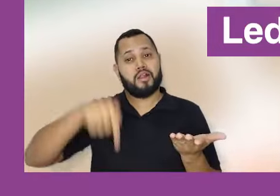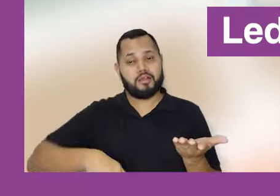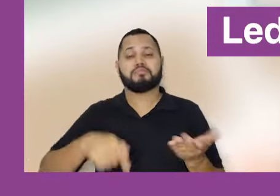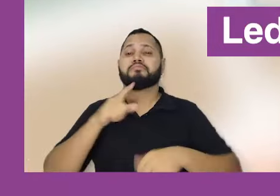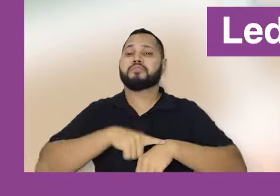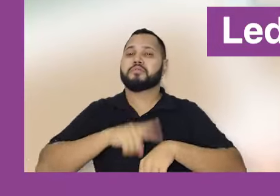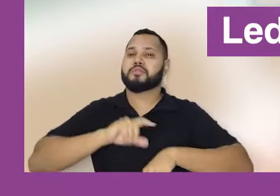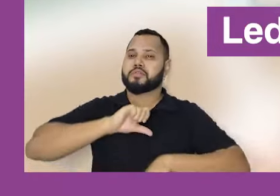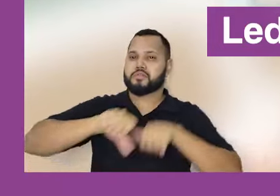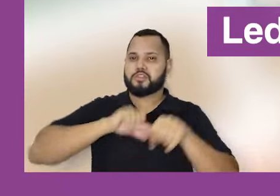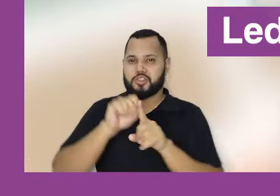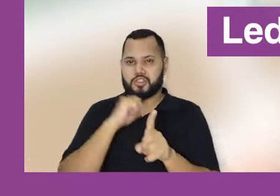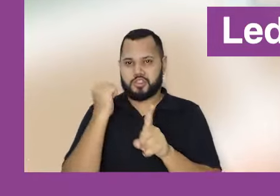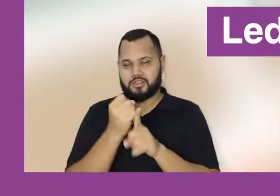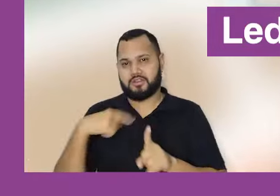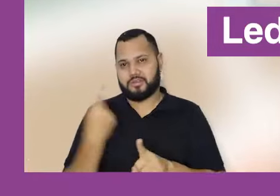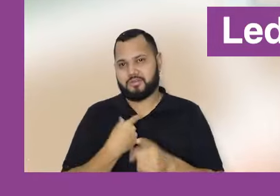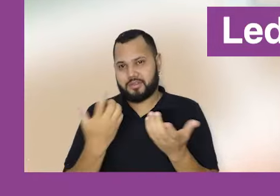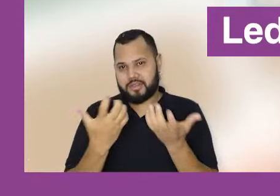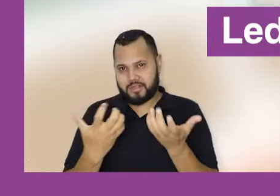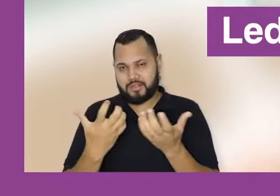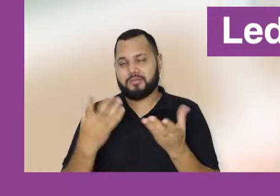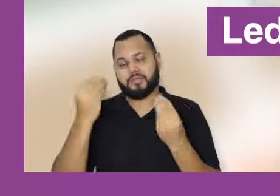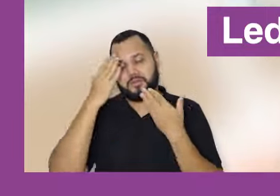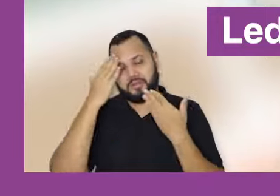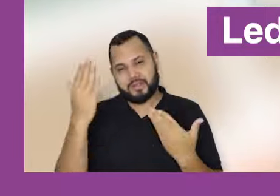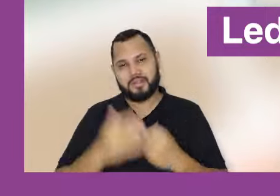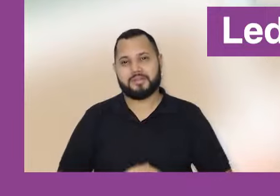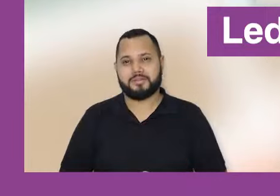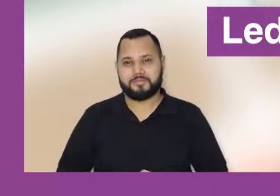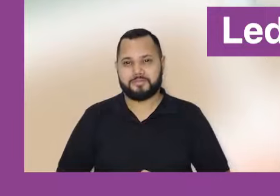nessa nova construção social que todos nós desejamos muito obrigada